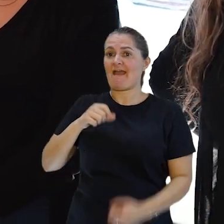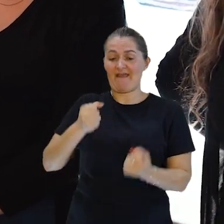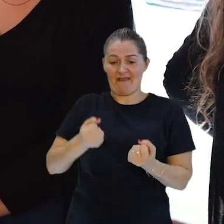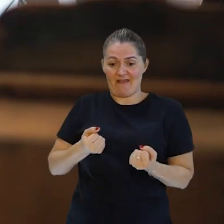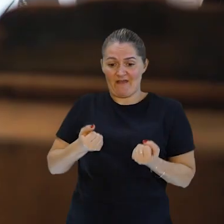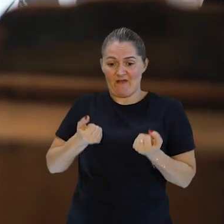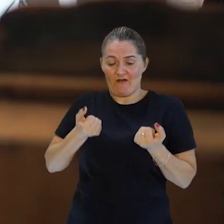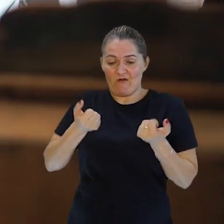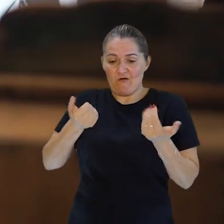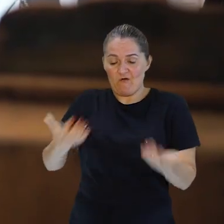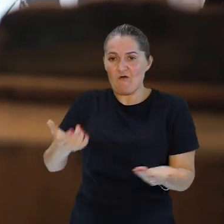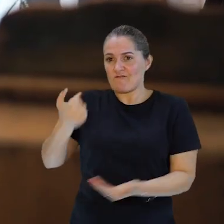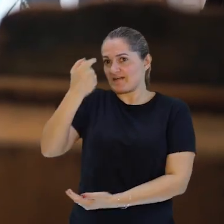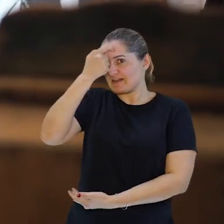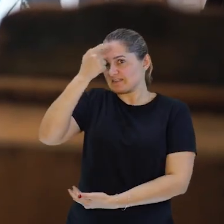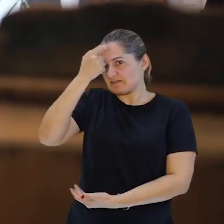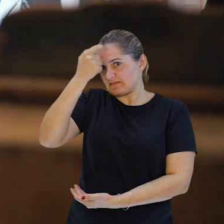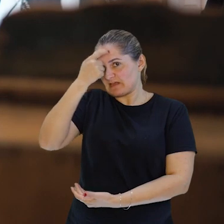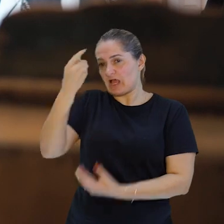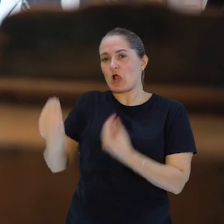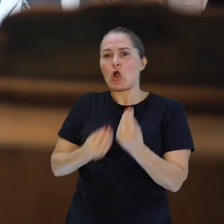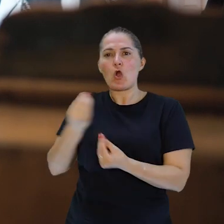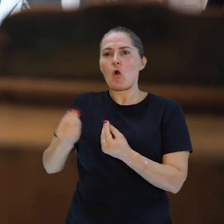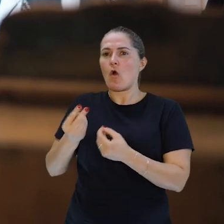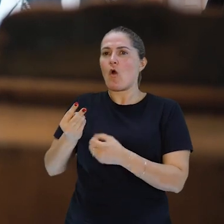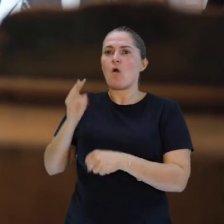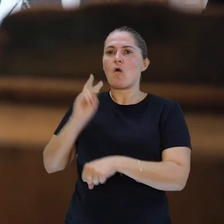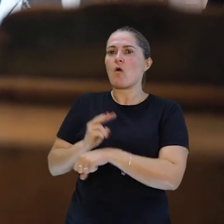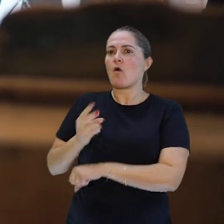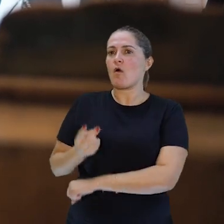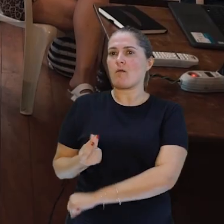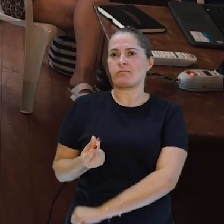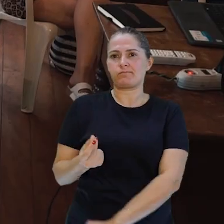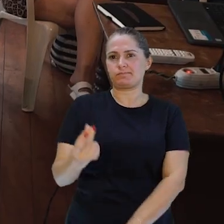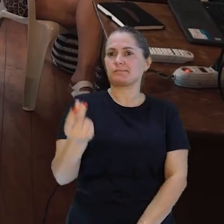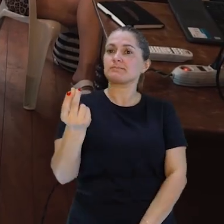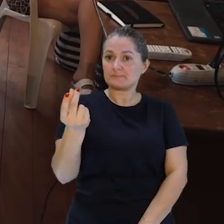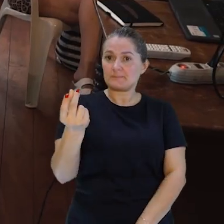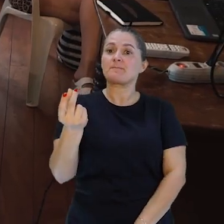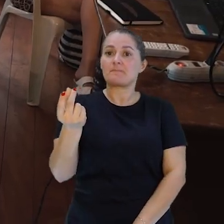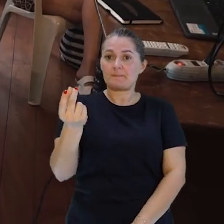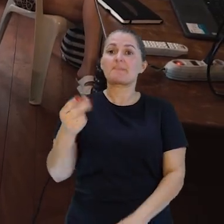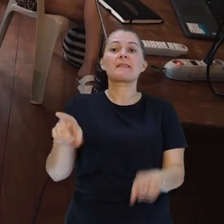trazer esse entendimento sobre como preservar e também